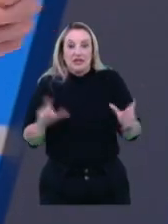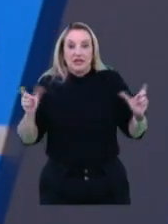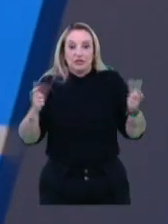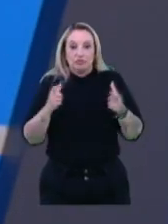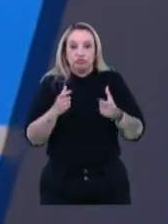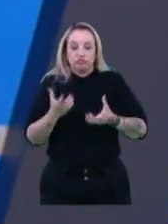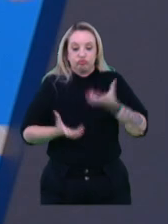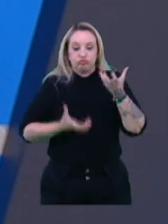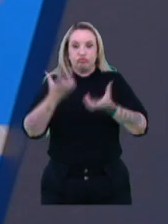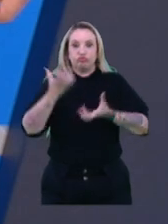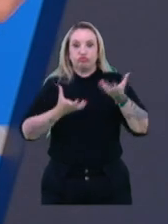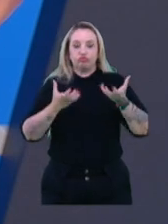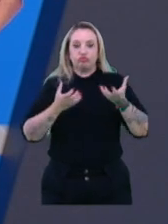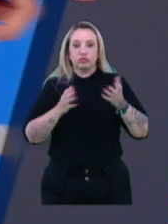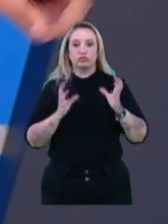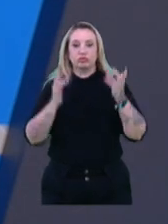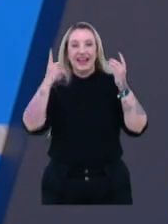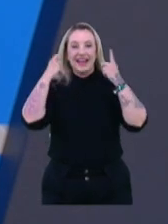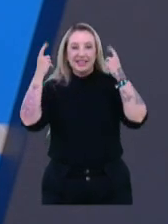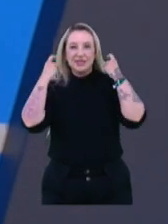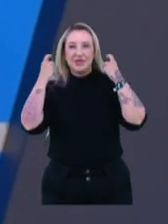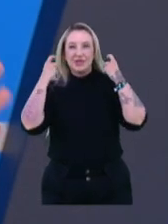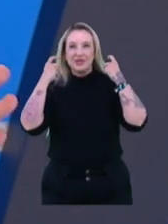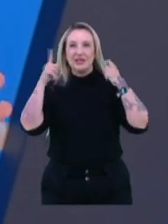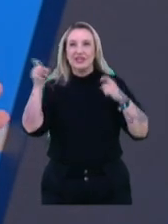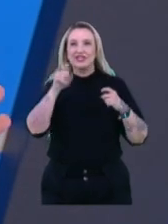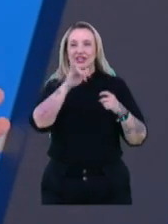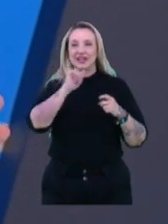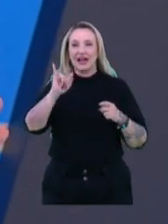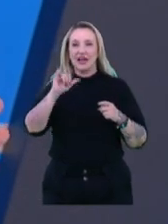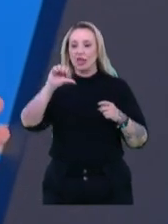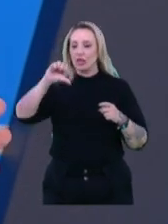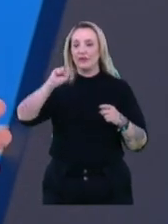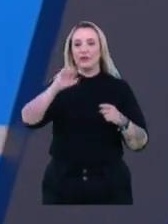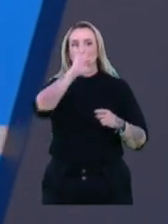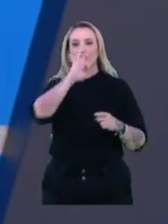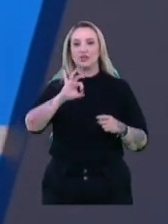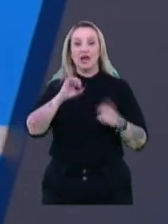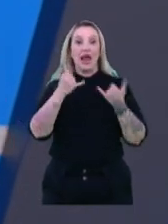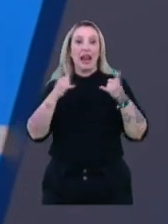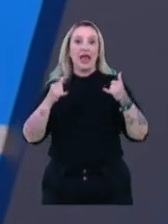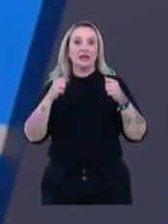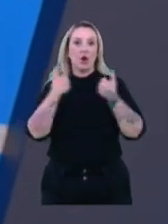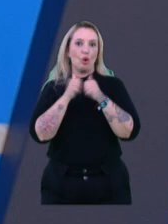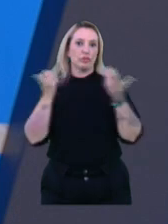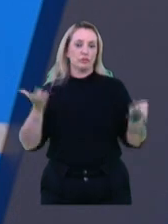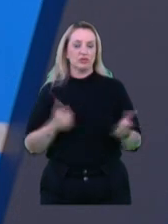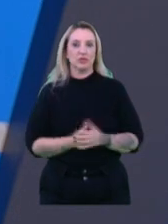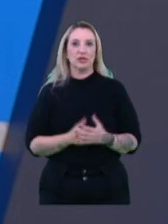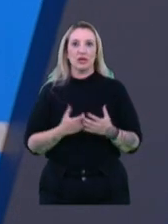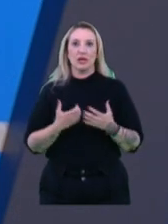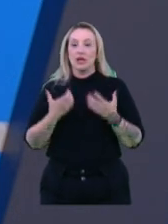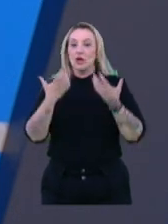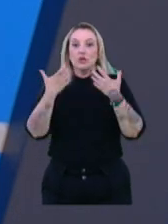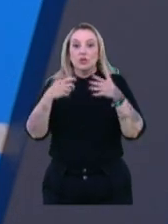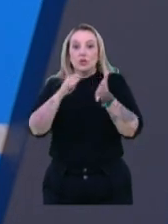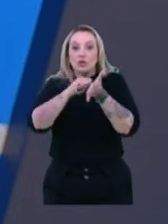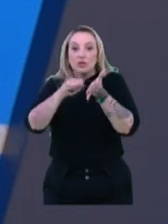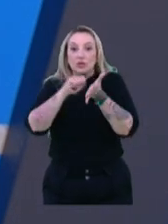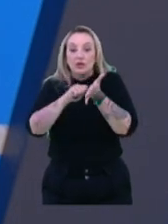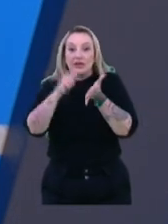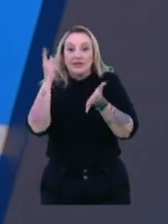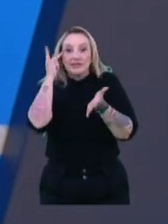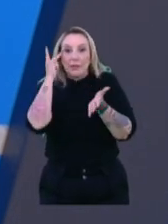redução das emissões de carbono redução da poluição sonora Shangai tem 98% da frota elétrica ele não inscreveu o